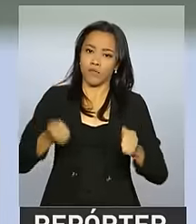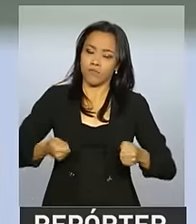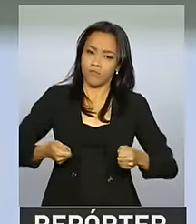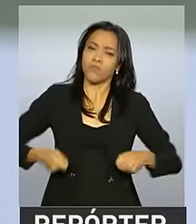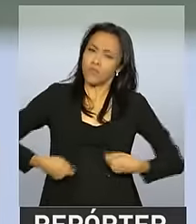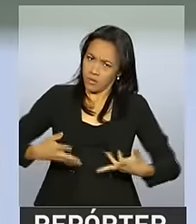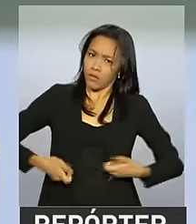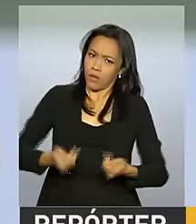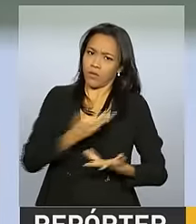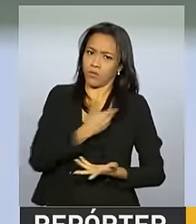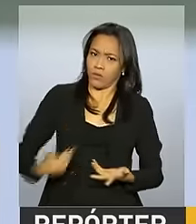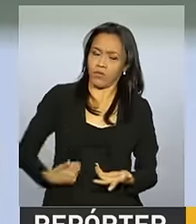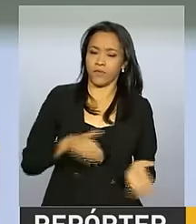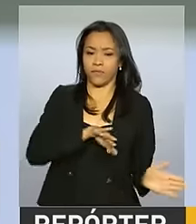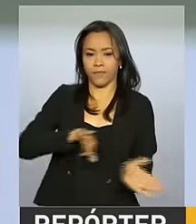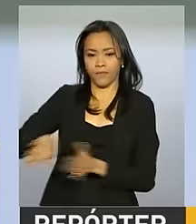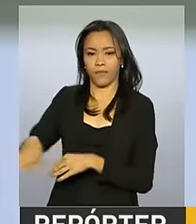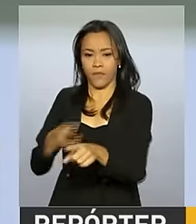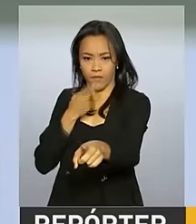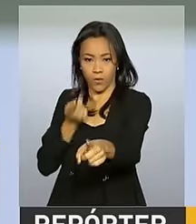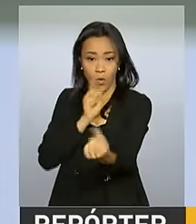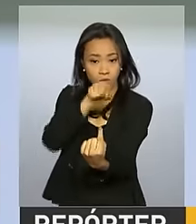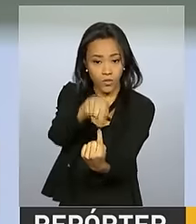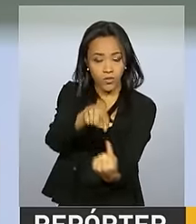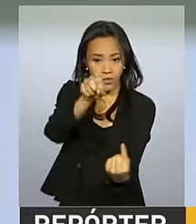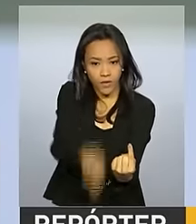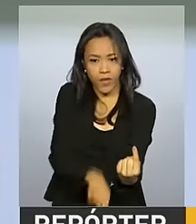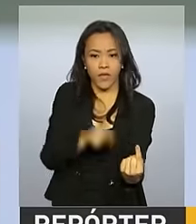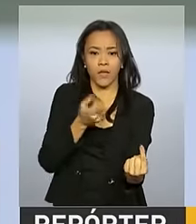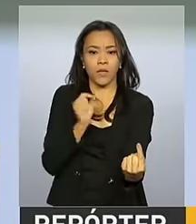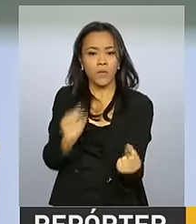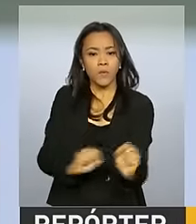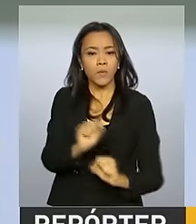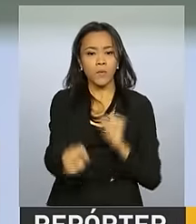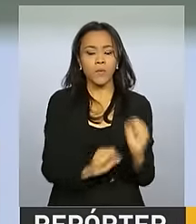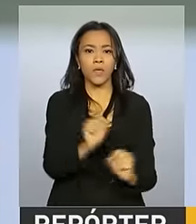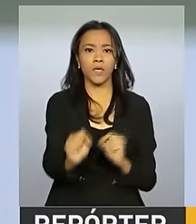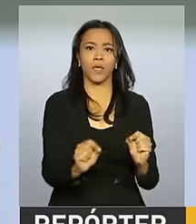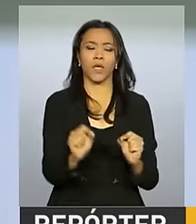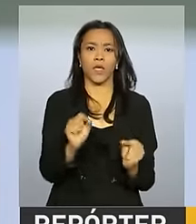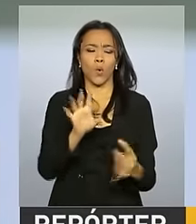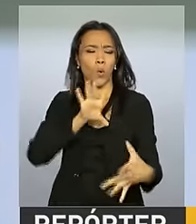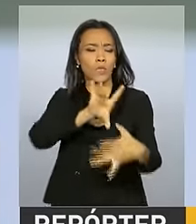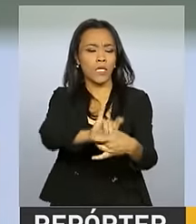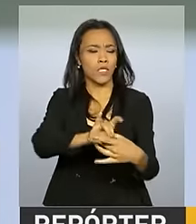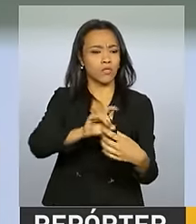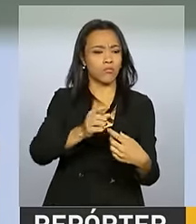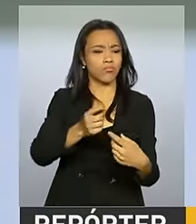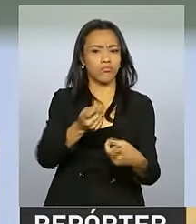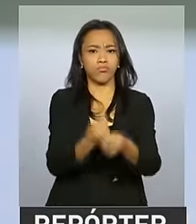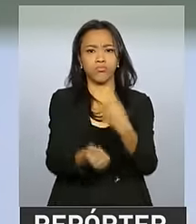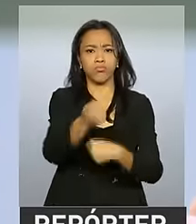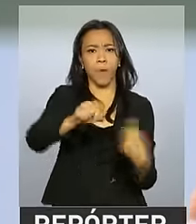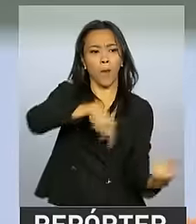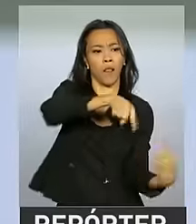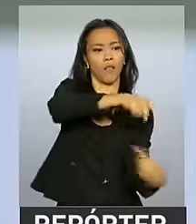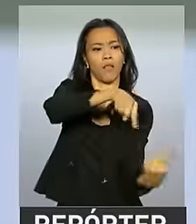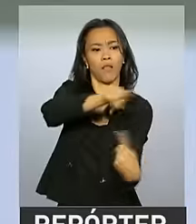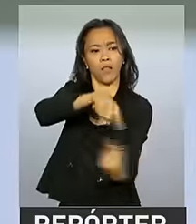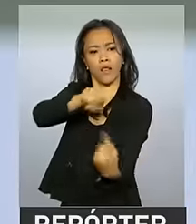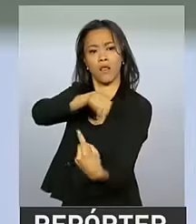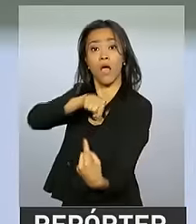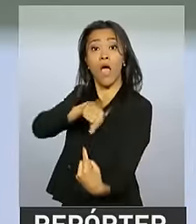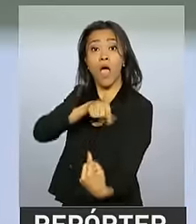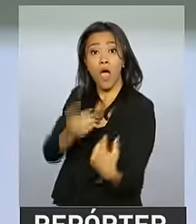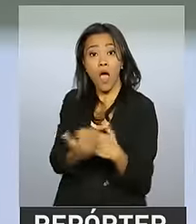Qual é o nosso grande objetivo né Eh assegurar que as condições macroeconômicas do Brasil sejam favorecedoras a um maior